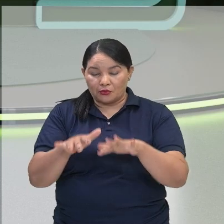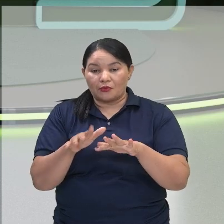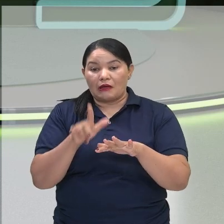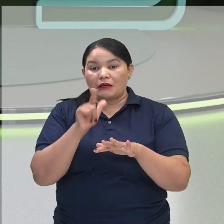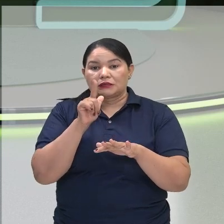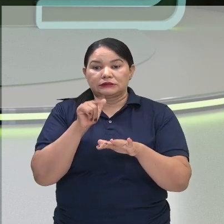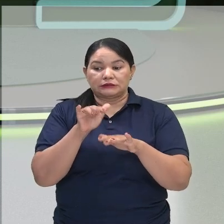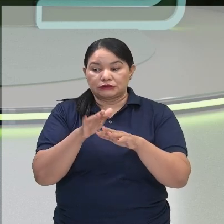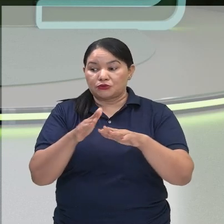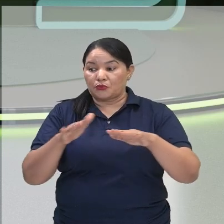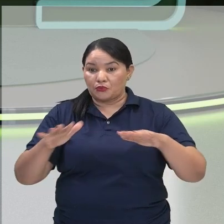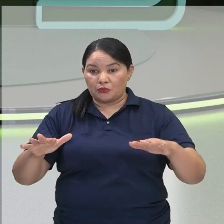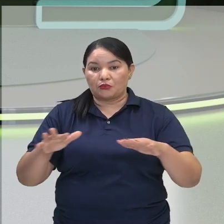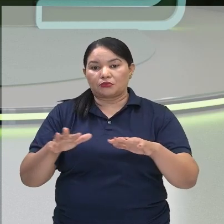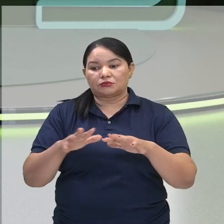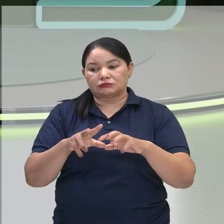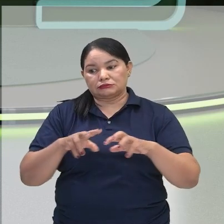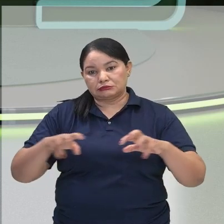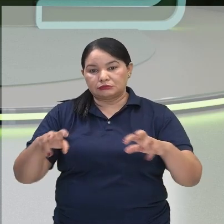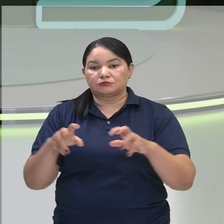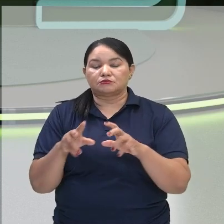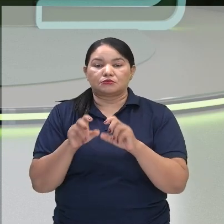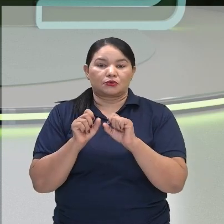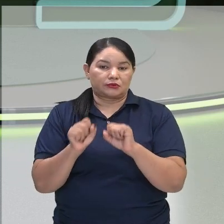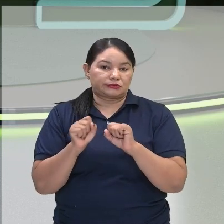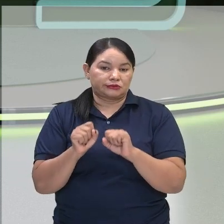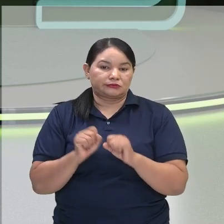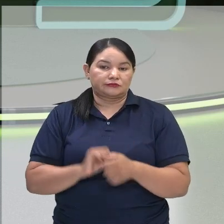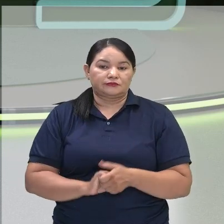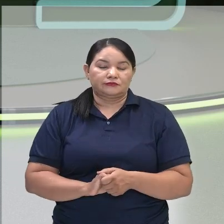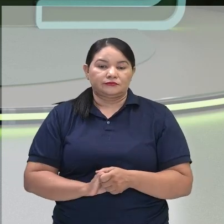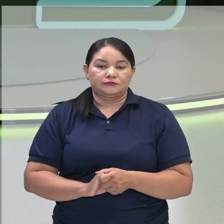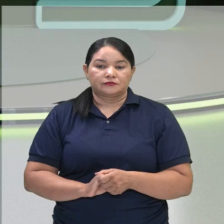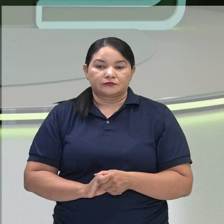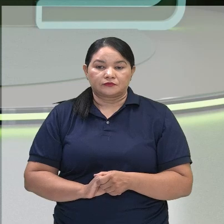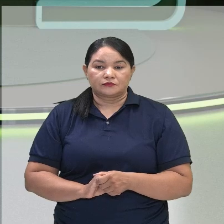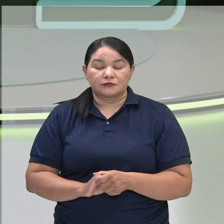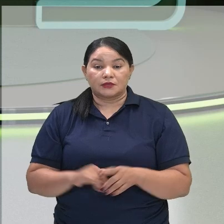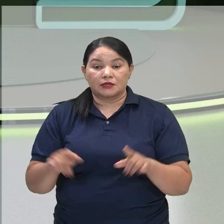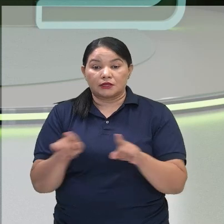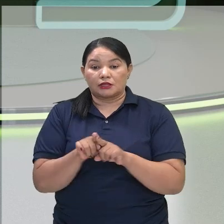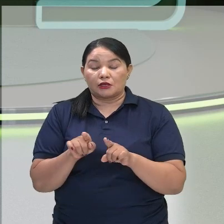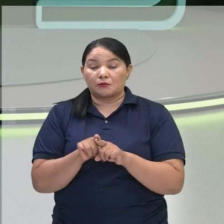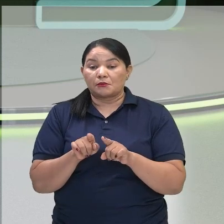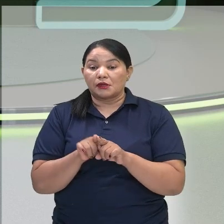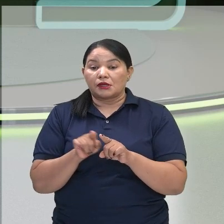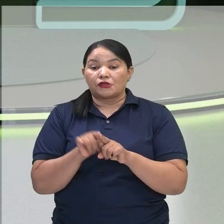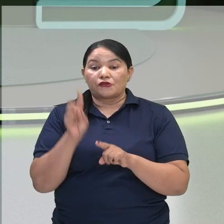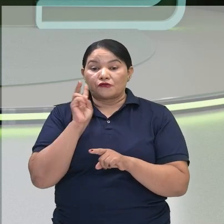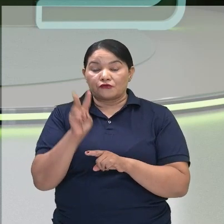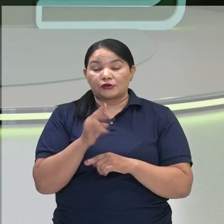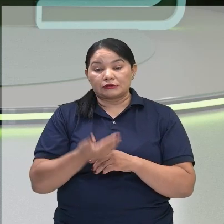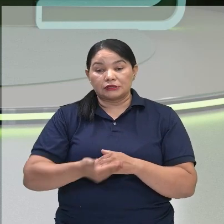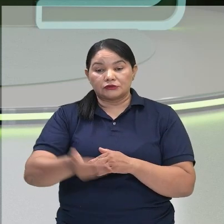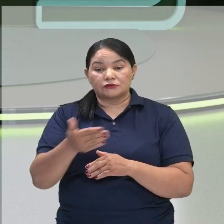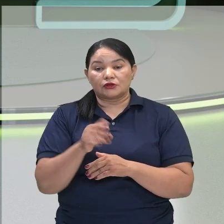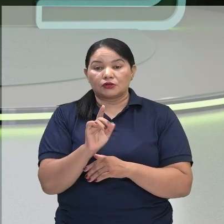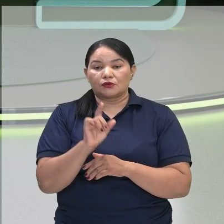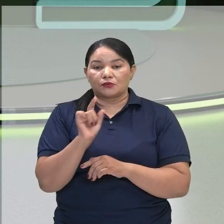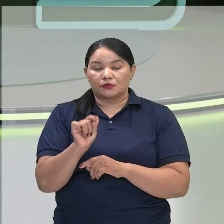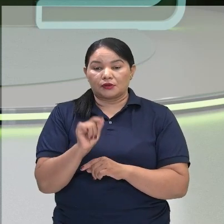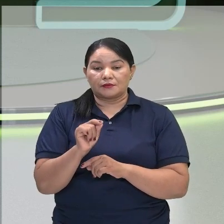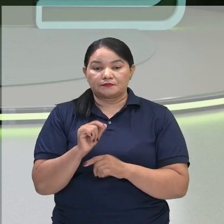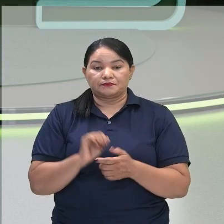ali ao redor, certo? Bom, a gente observa ainda, né, que na sequência aí houve também um aumento